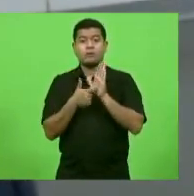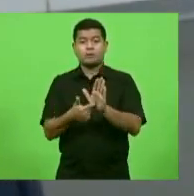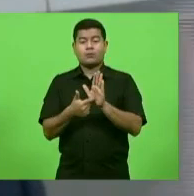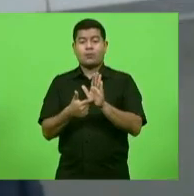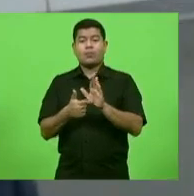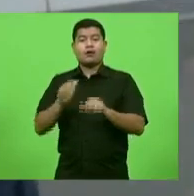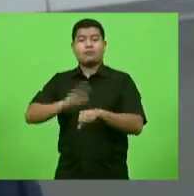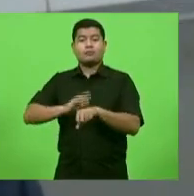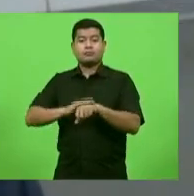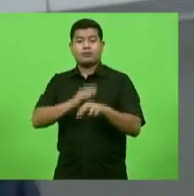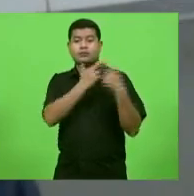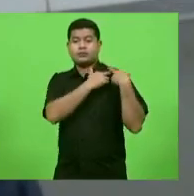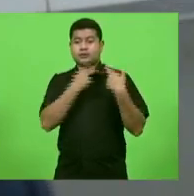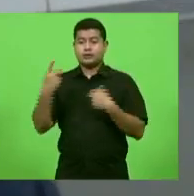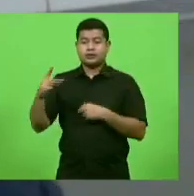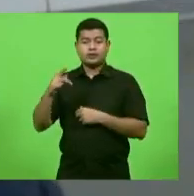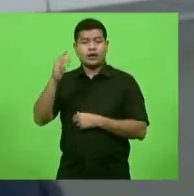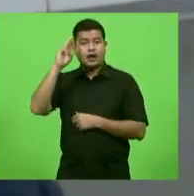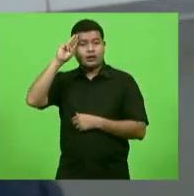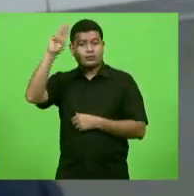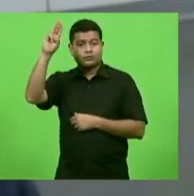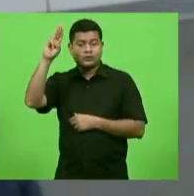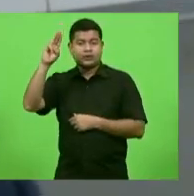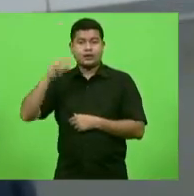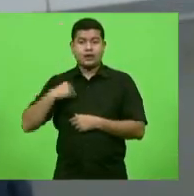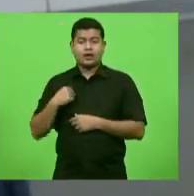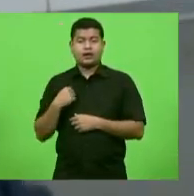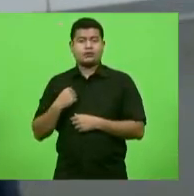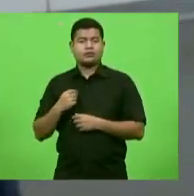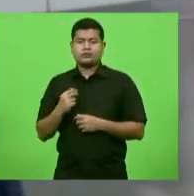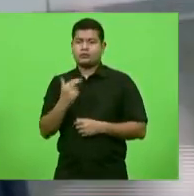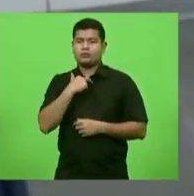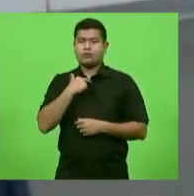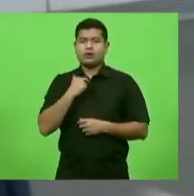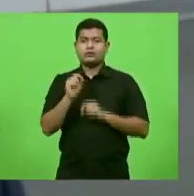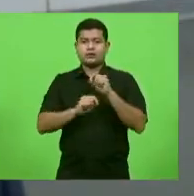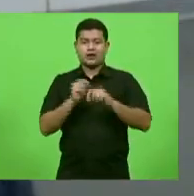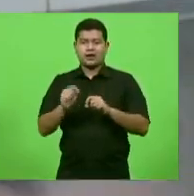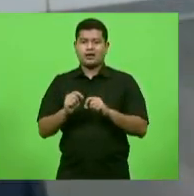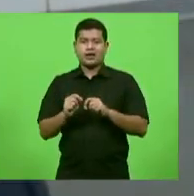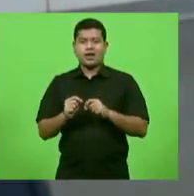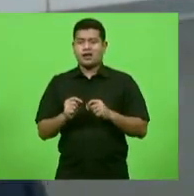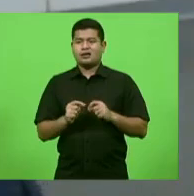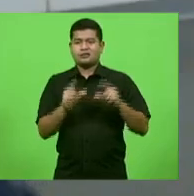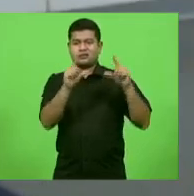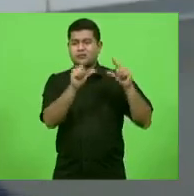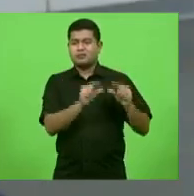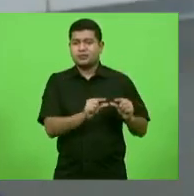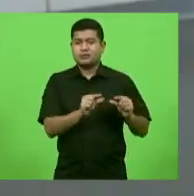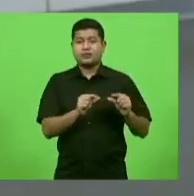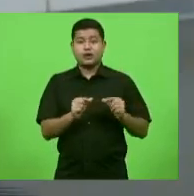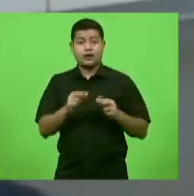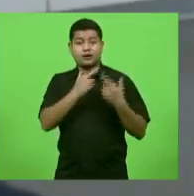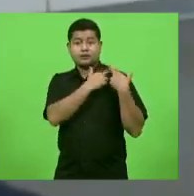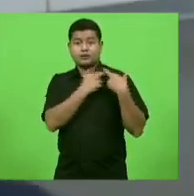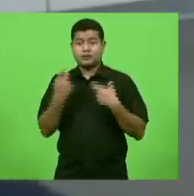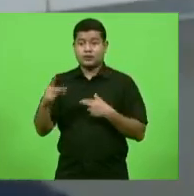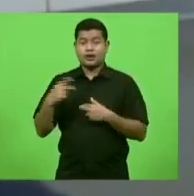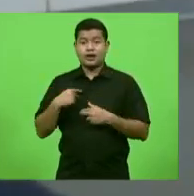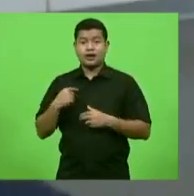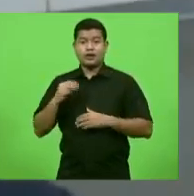governador, não pode se apequenar de tal maneira que possamos admitir que o governador atue supostamente como um